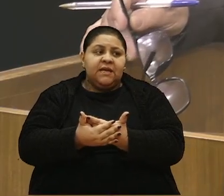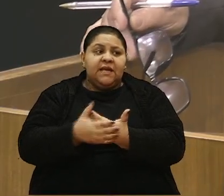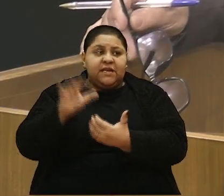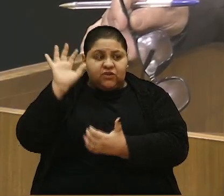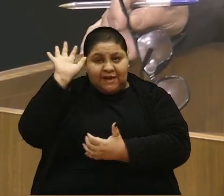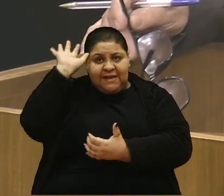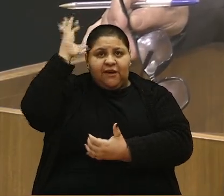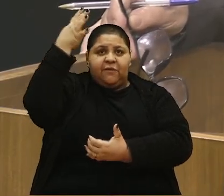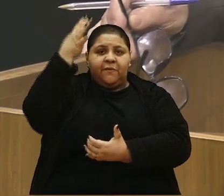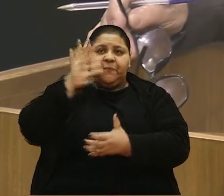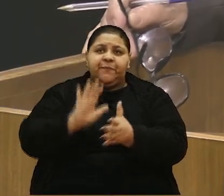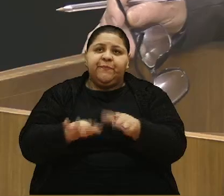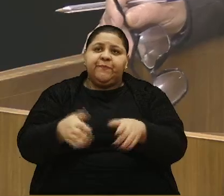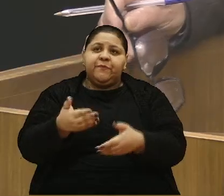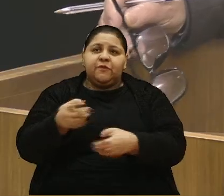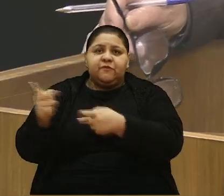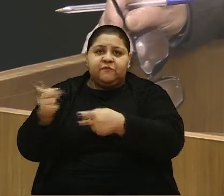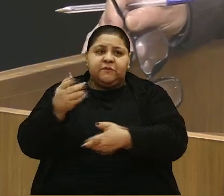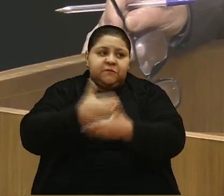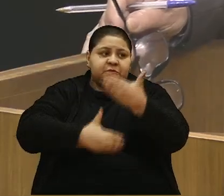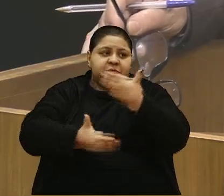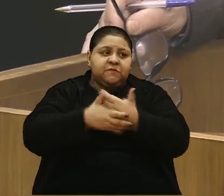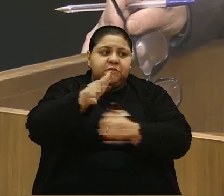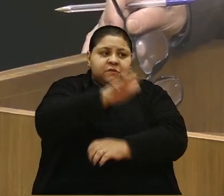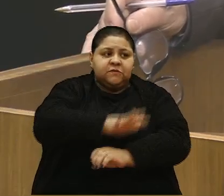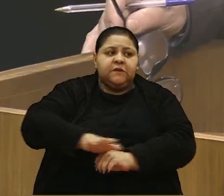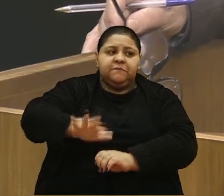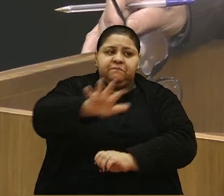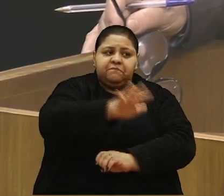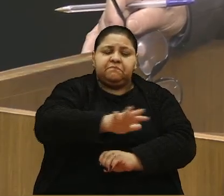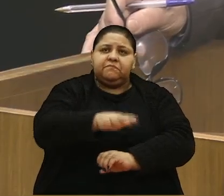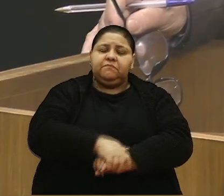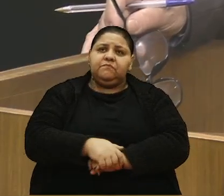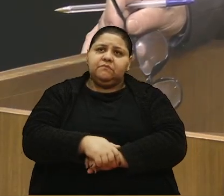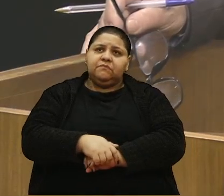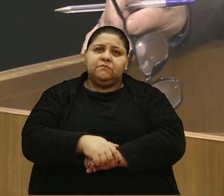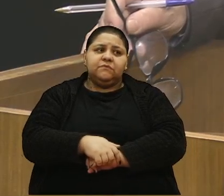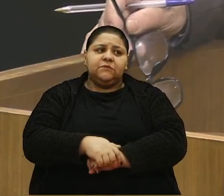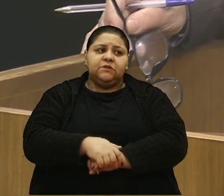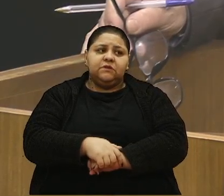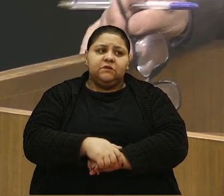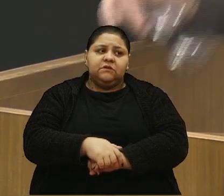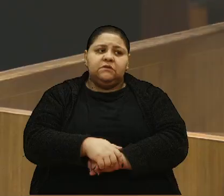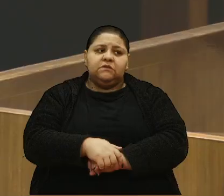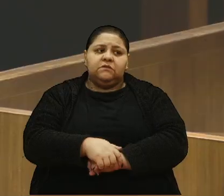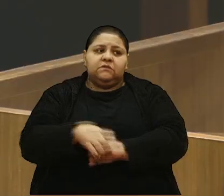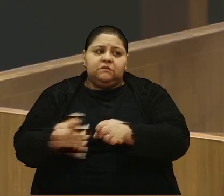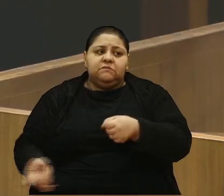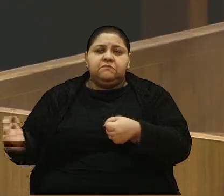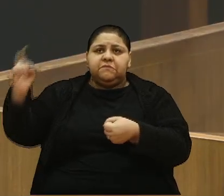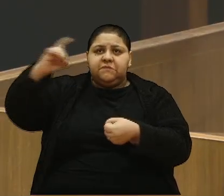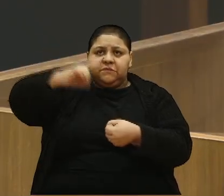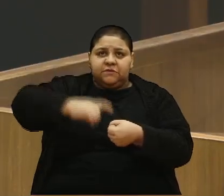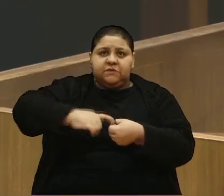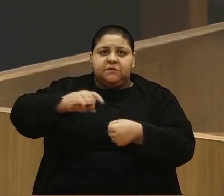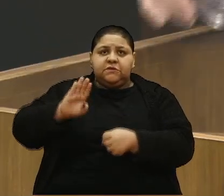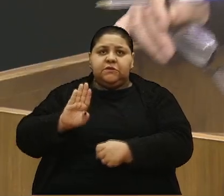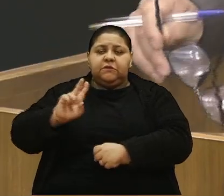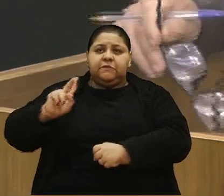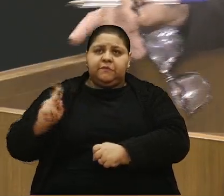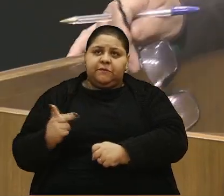Eu visitei quase todas as áreas que serão construídas e que, inclusive, estão retornando de BH, aí,